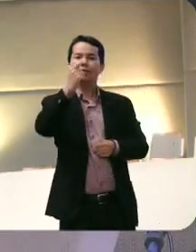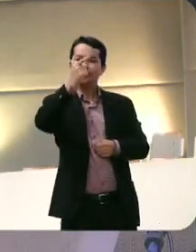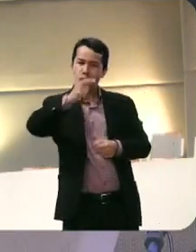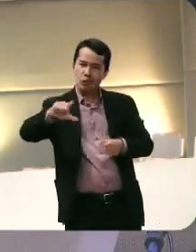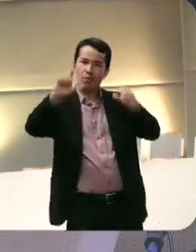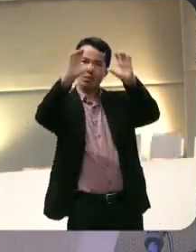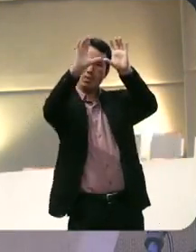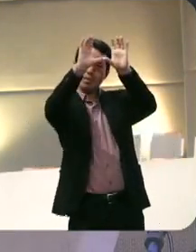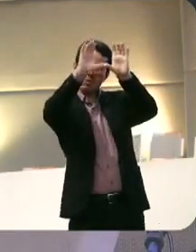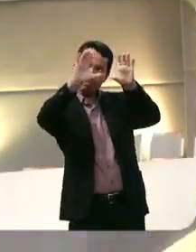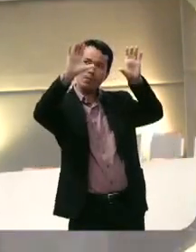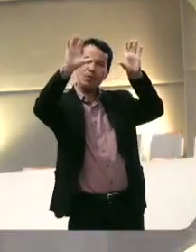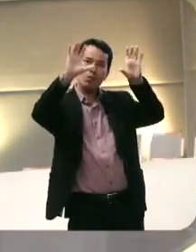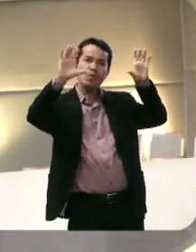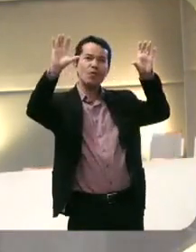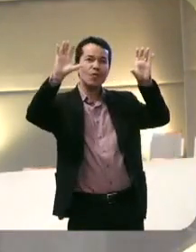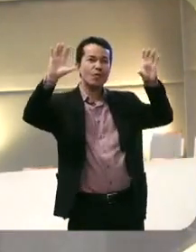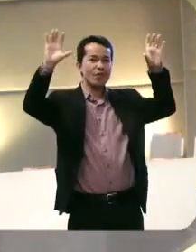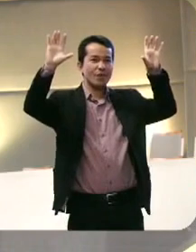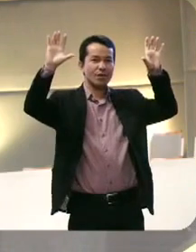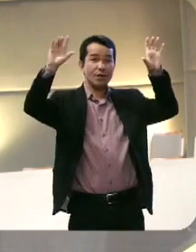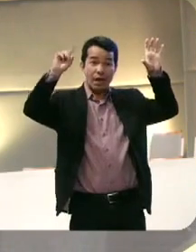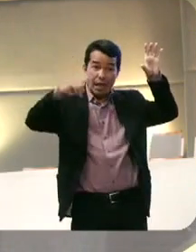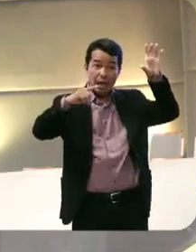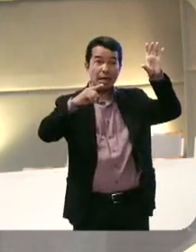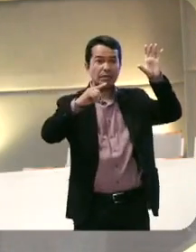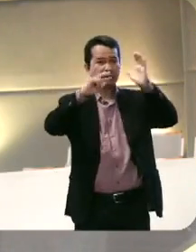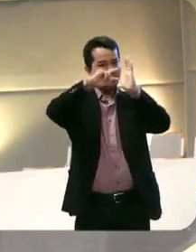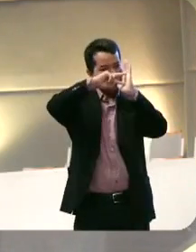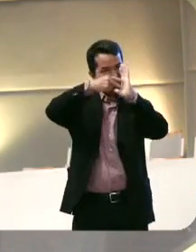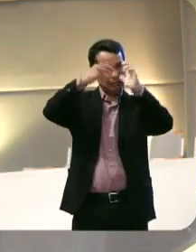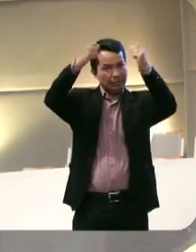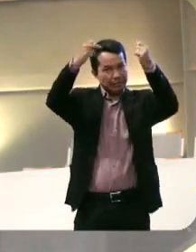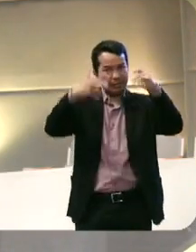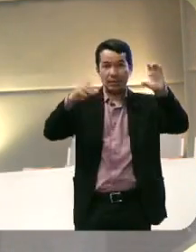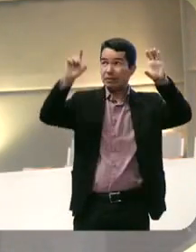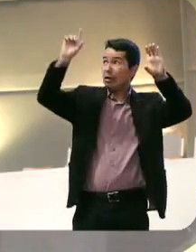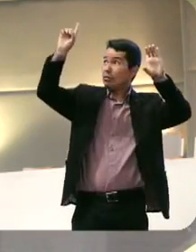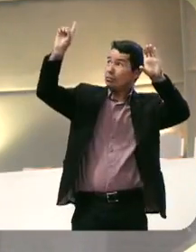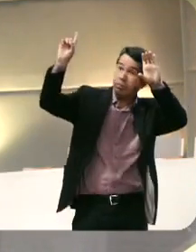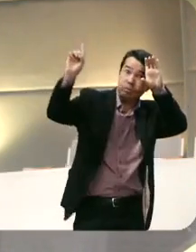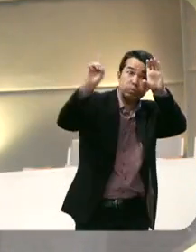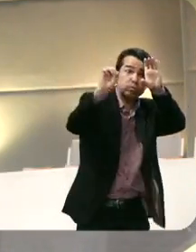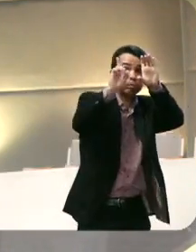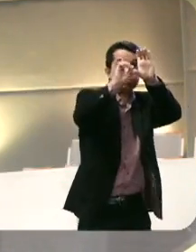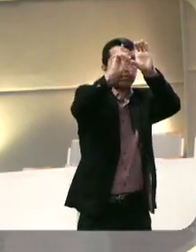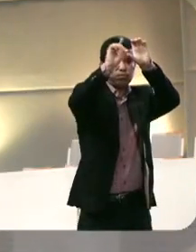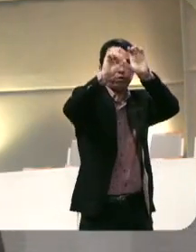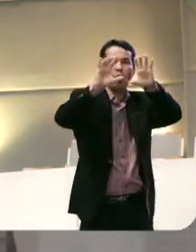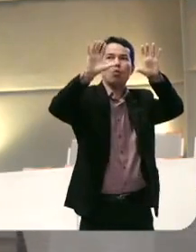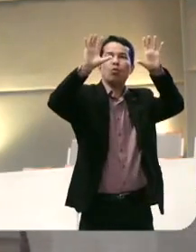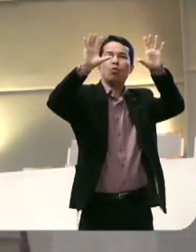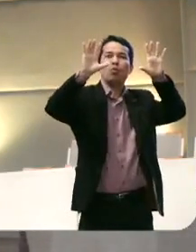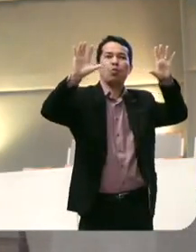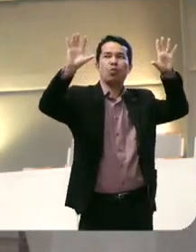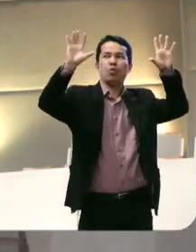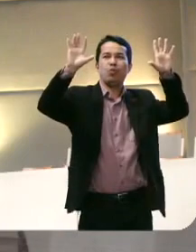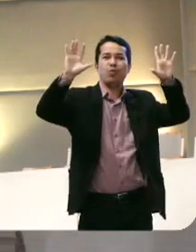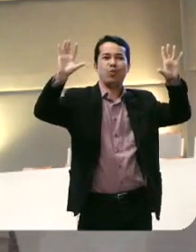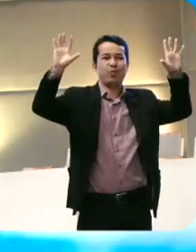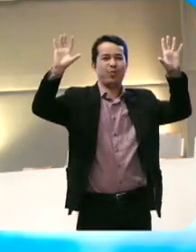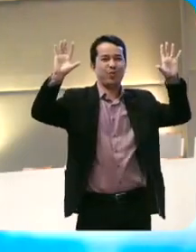versículo começa: e o Senhor ia adiante deles. O que ele está dizendo aqui?